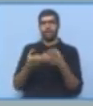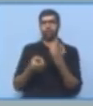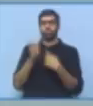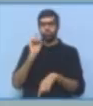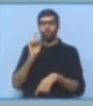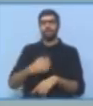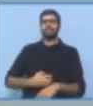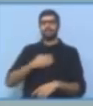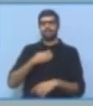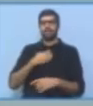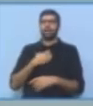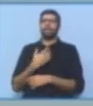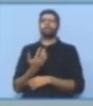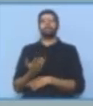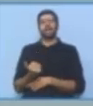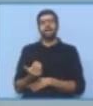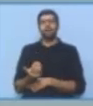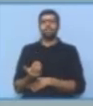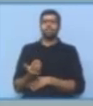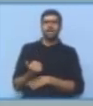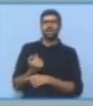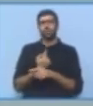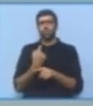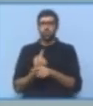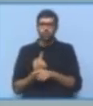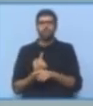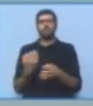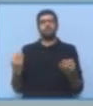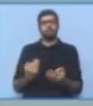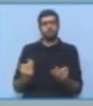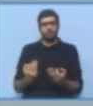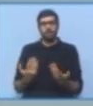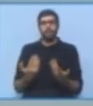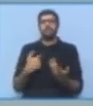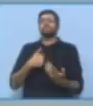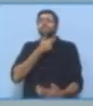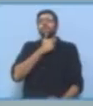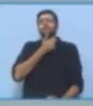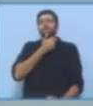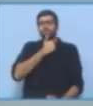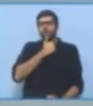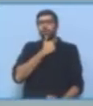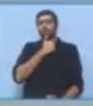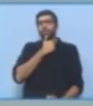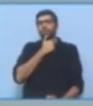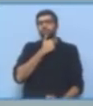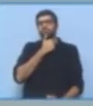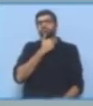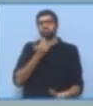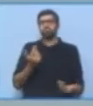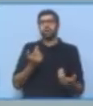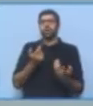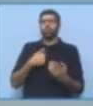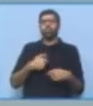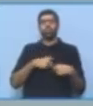comunidade, sentia a falta de algo e decidiu abrir o